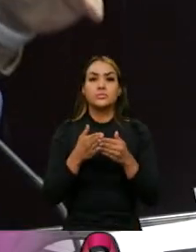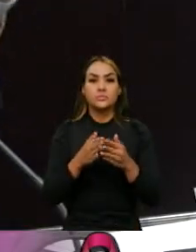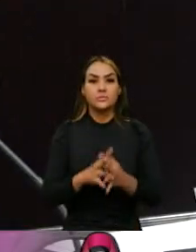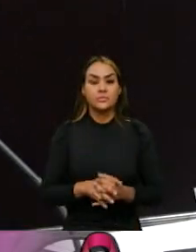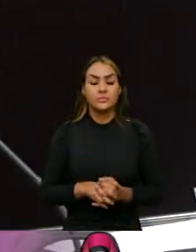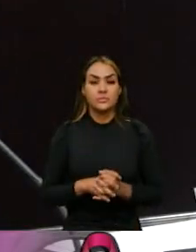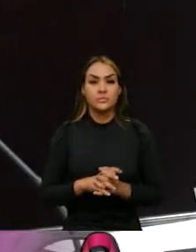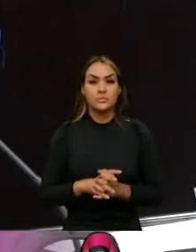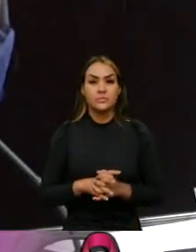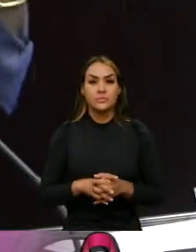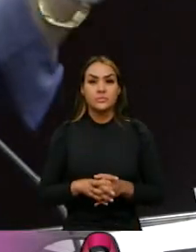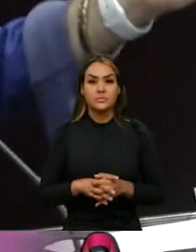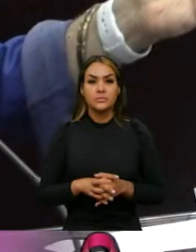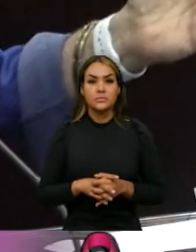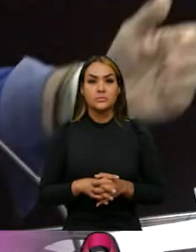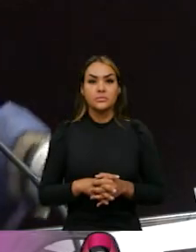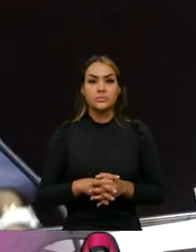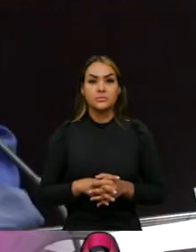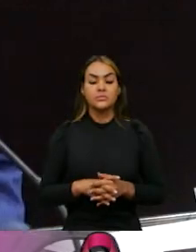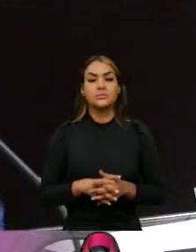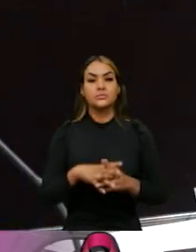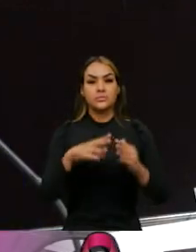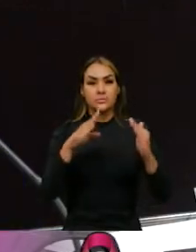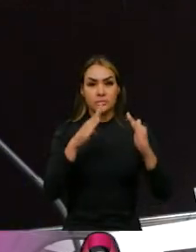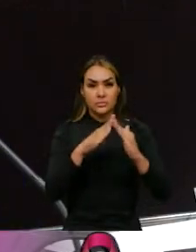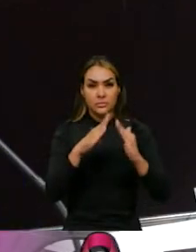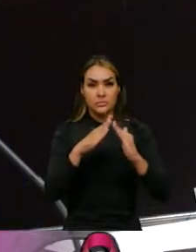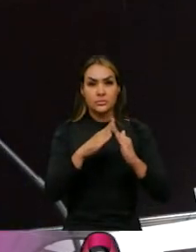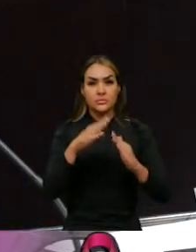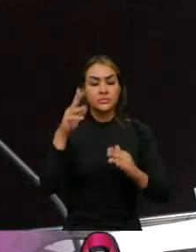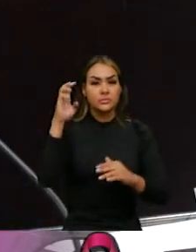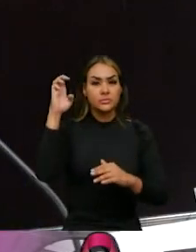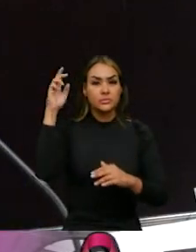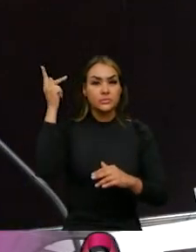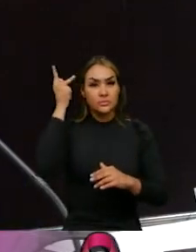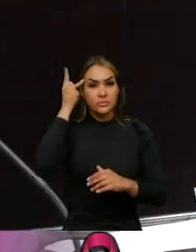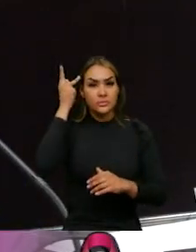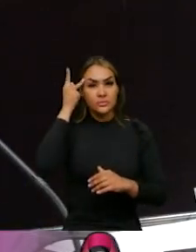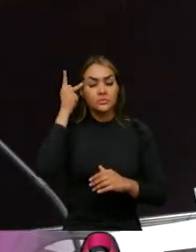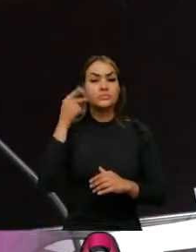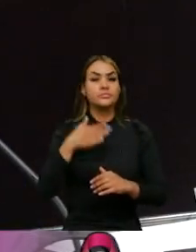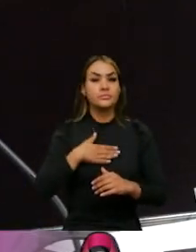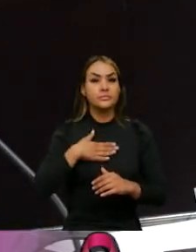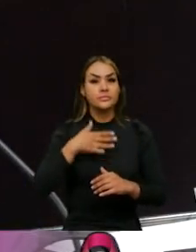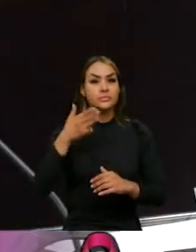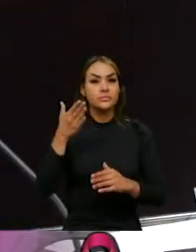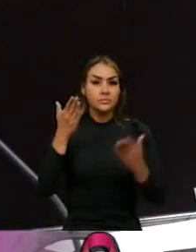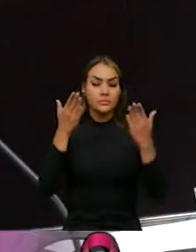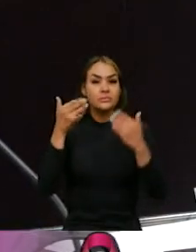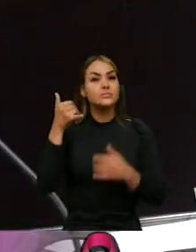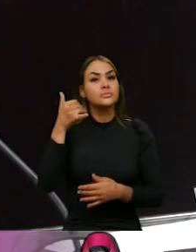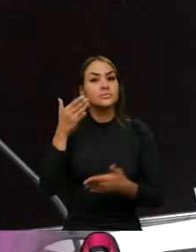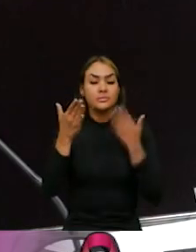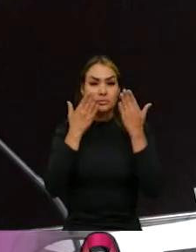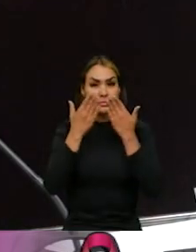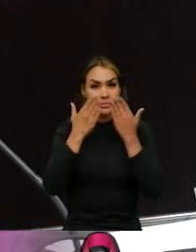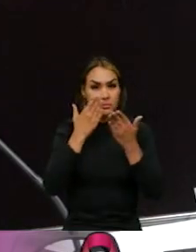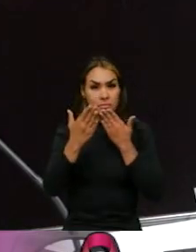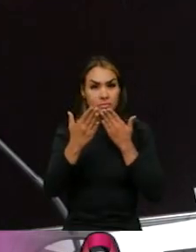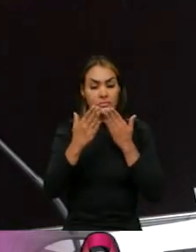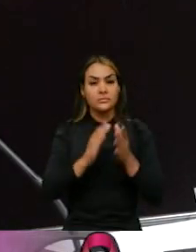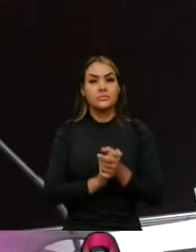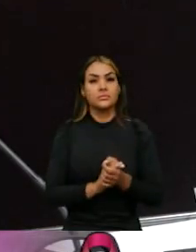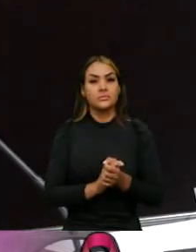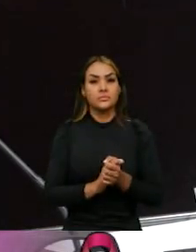É, lá da casa dele em São Paulo, ido atender 2, 3 vezes, sempre a segunda-feira em São Paulo. Hoje eu sei que